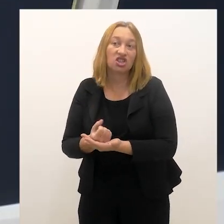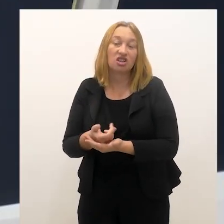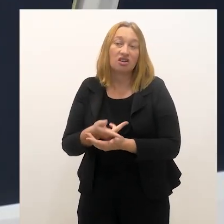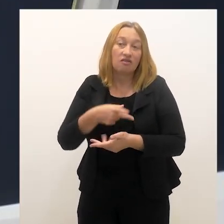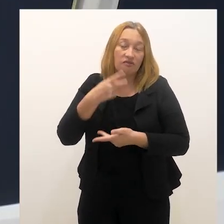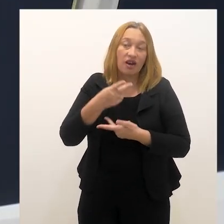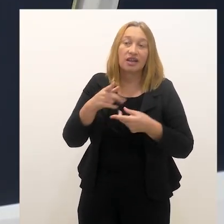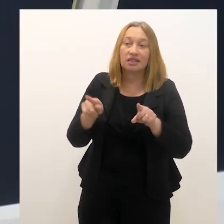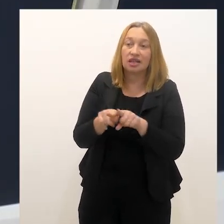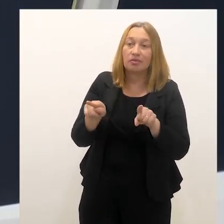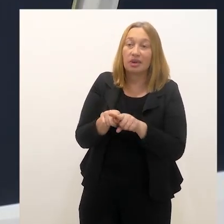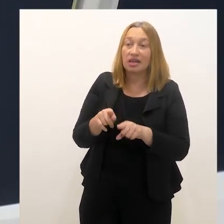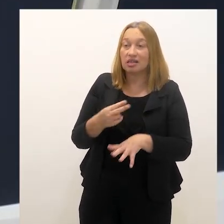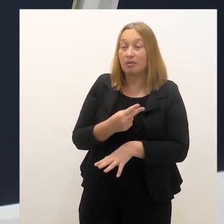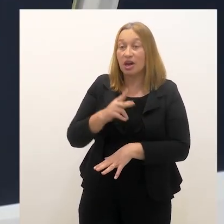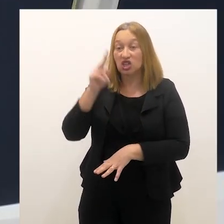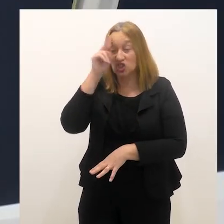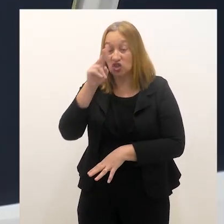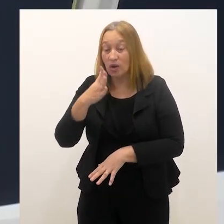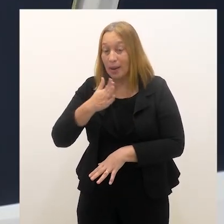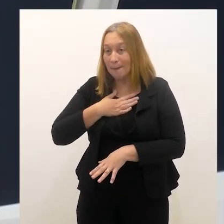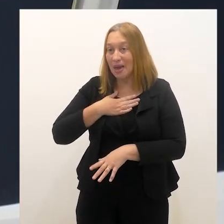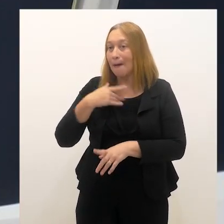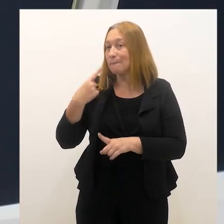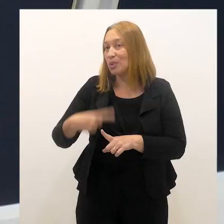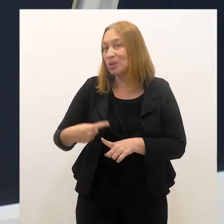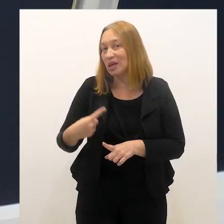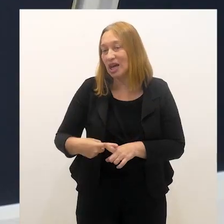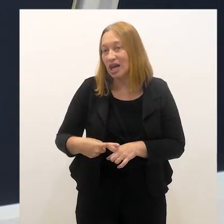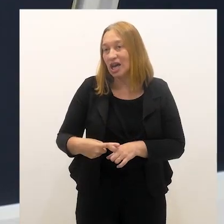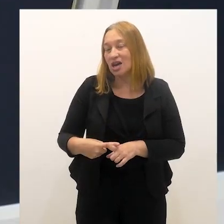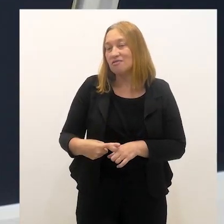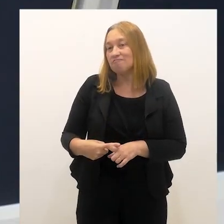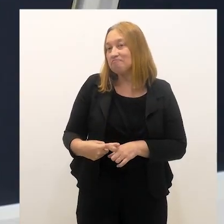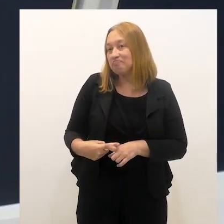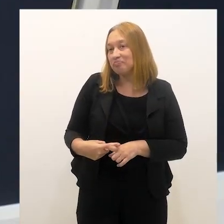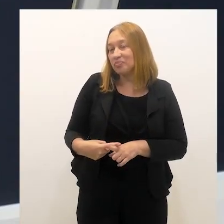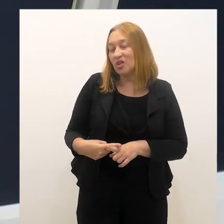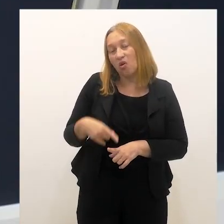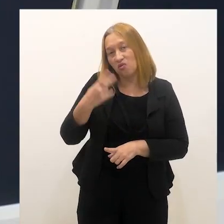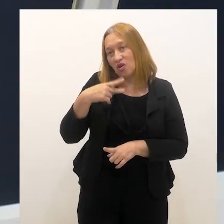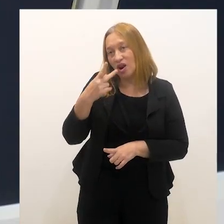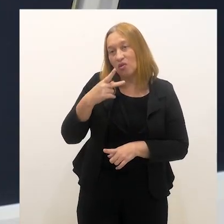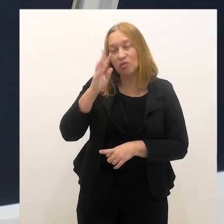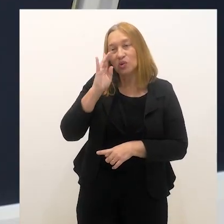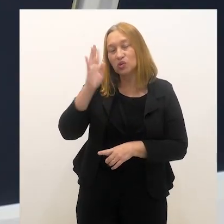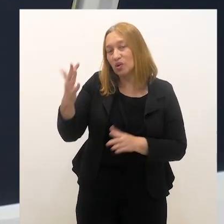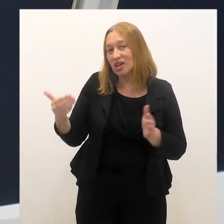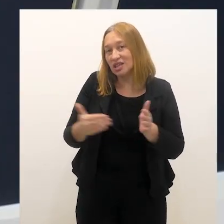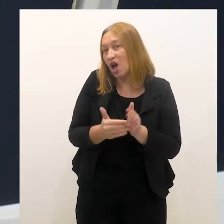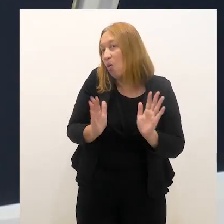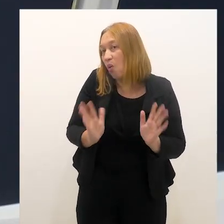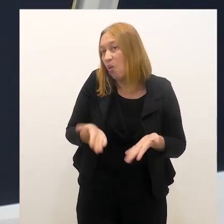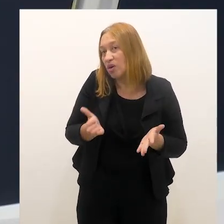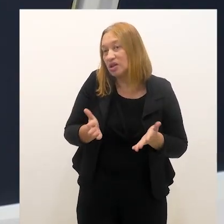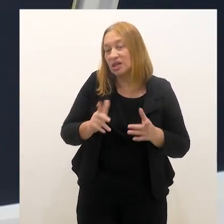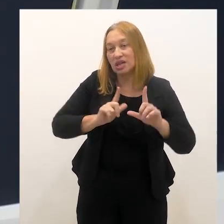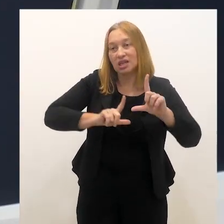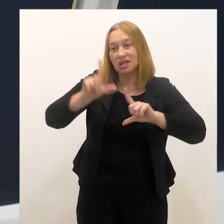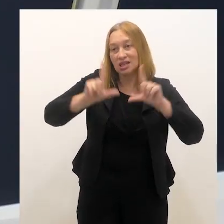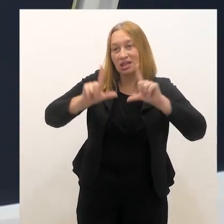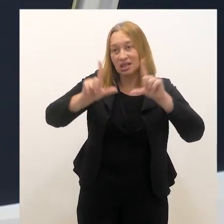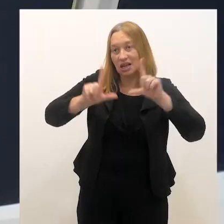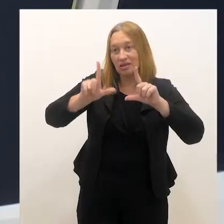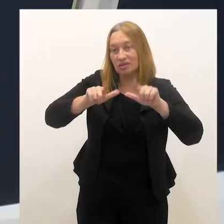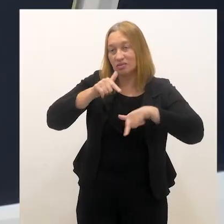muito também sobre a minha história, né? Porque eu falei, o meu sonho até hoje é trabalhar